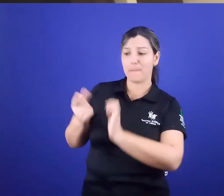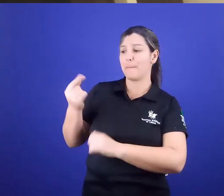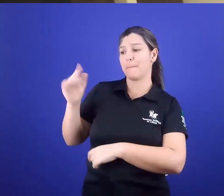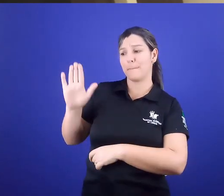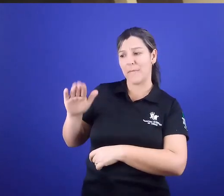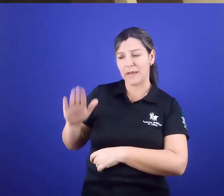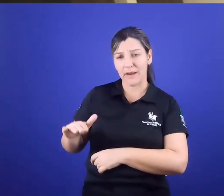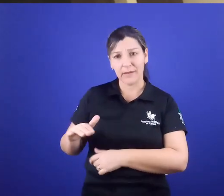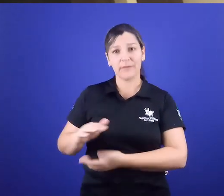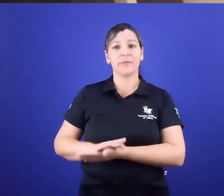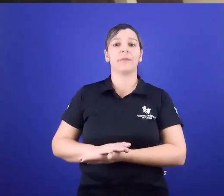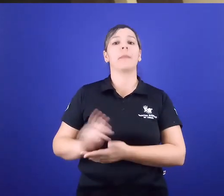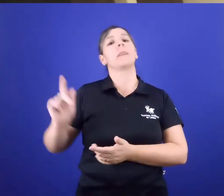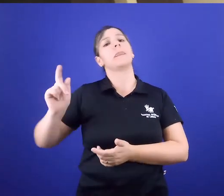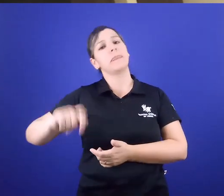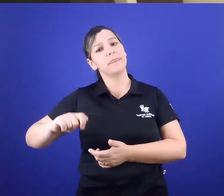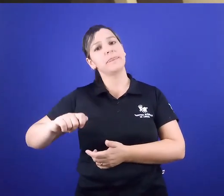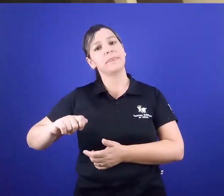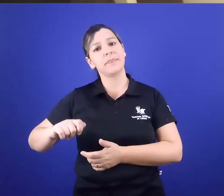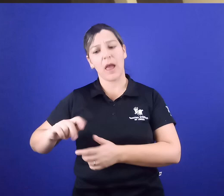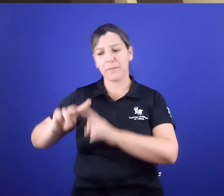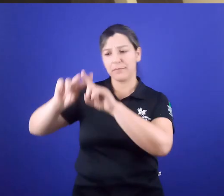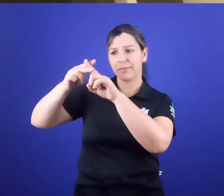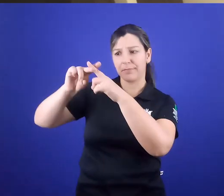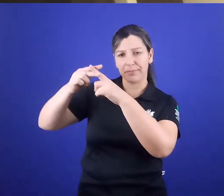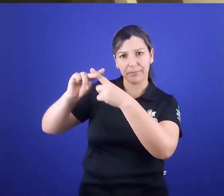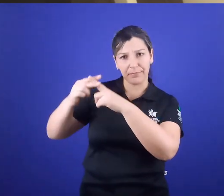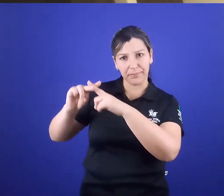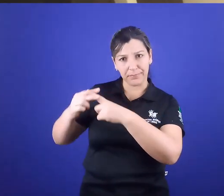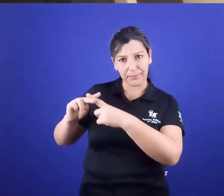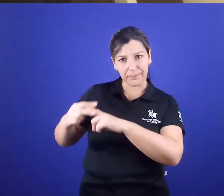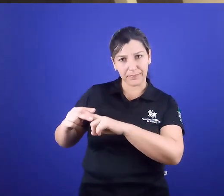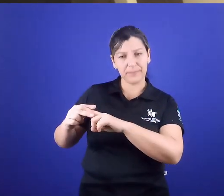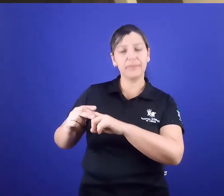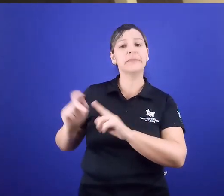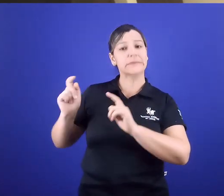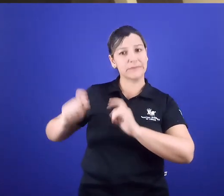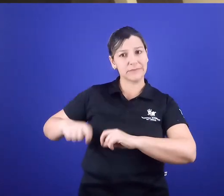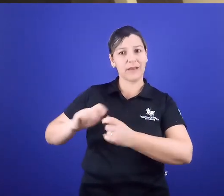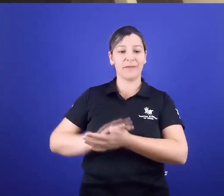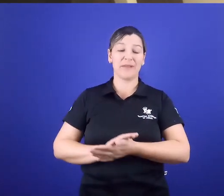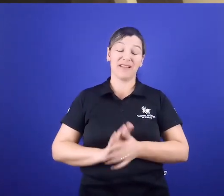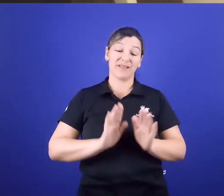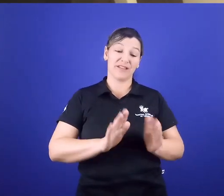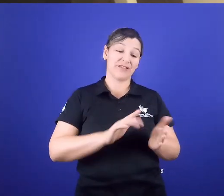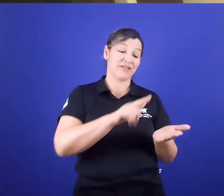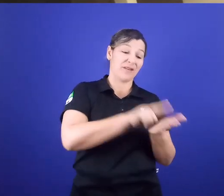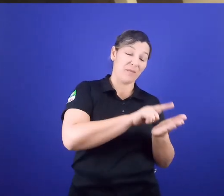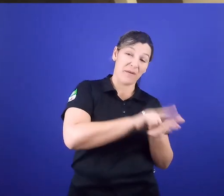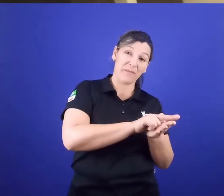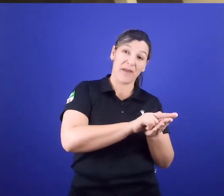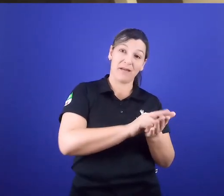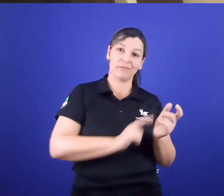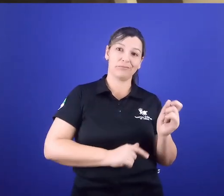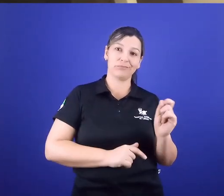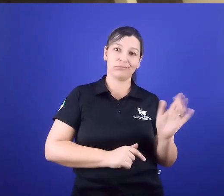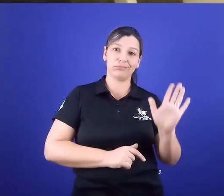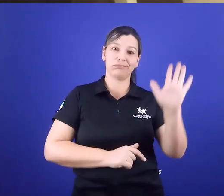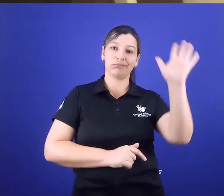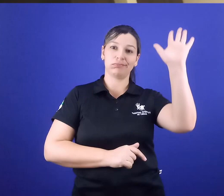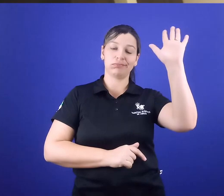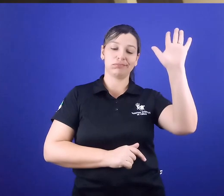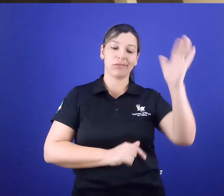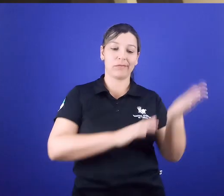corrigir e reavaliar o seu cardápio de uma forma bem menos onerosa do que o papel, que você tem que imprimir,